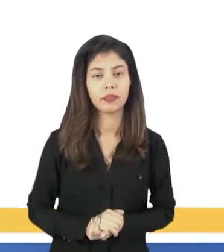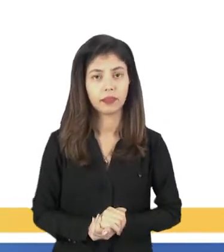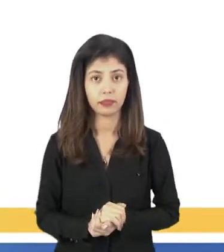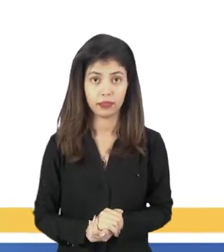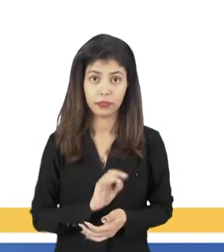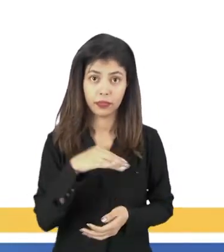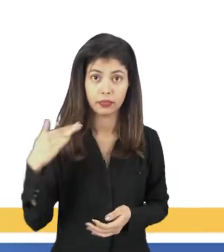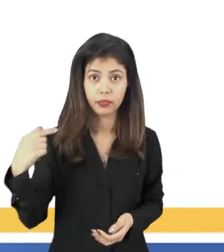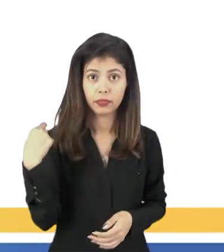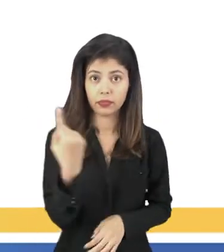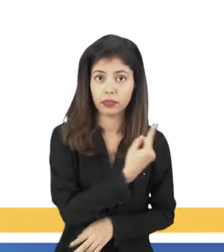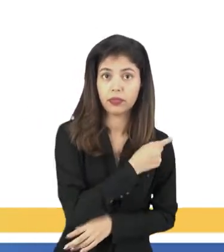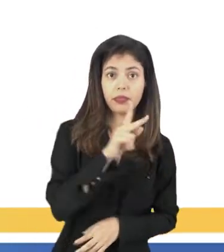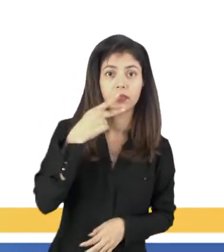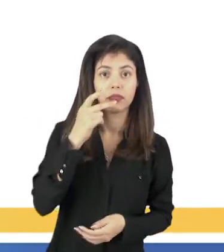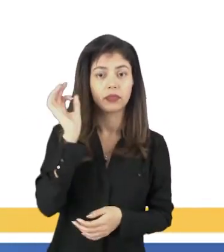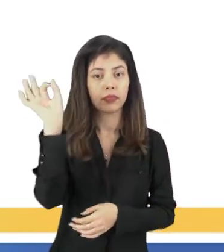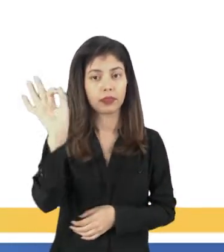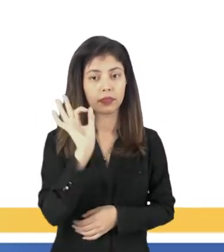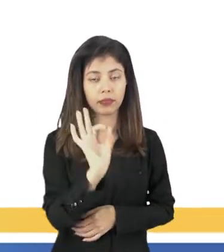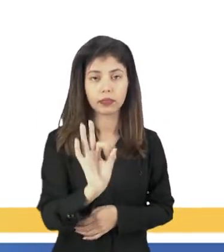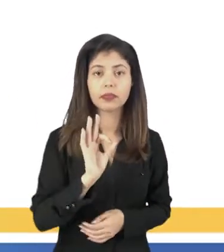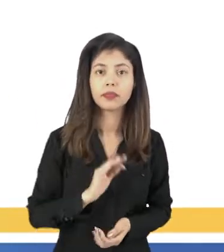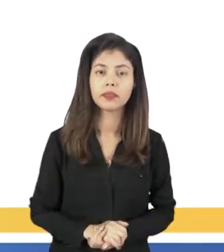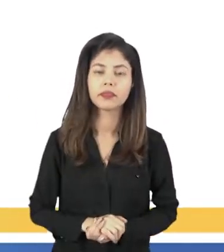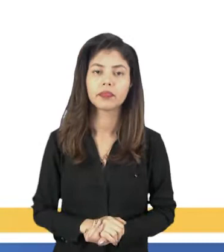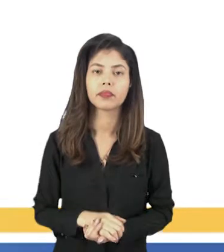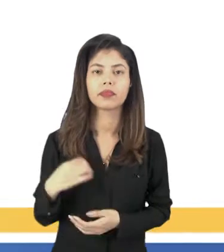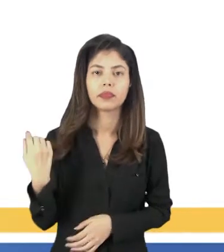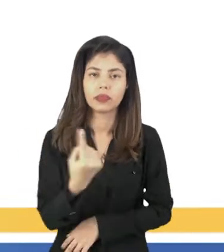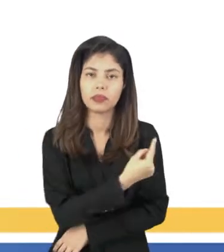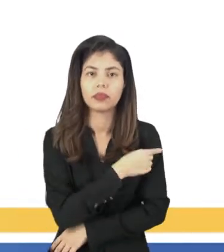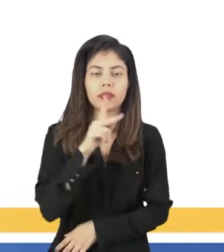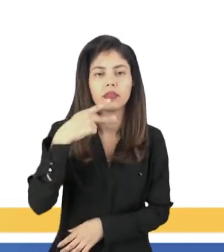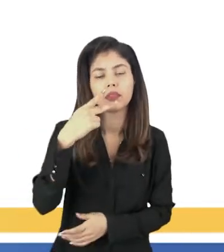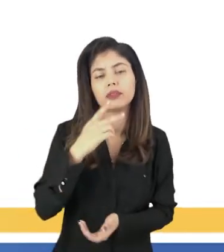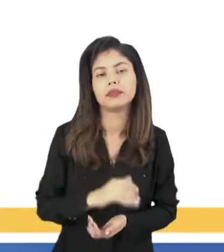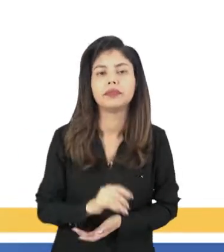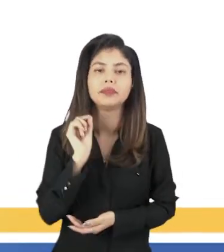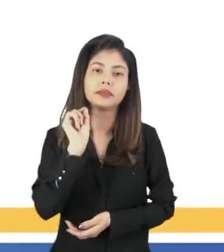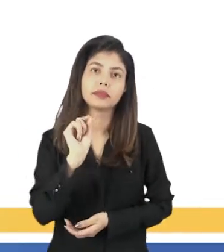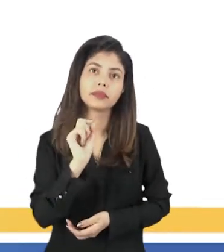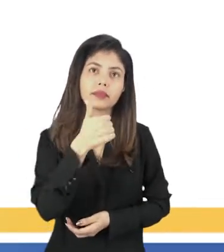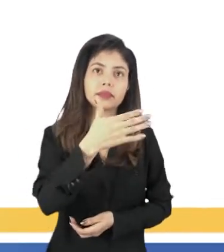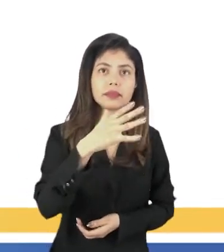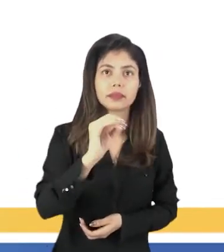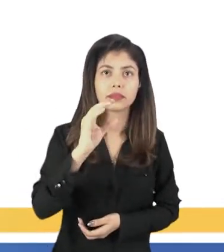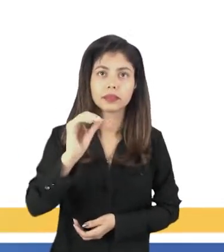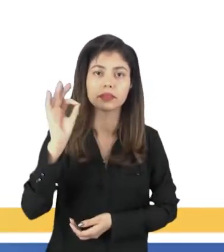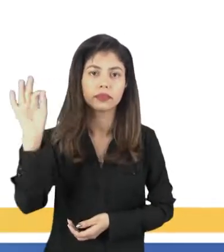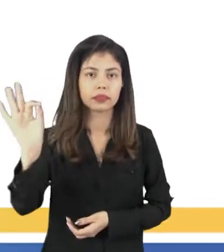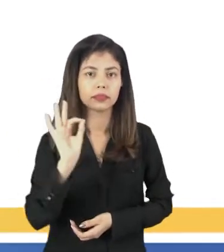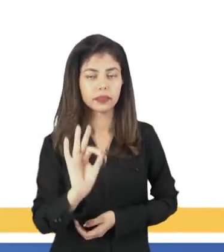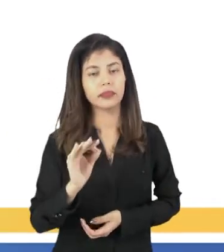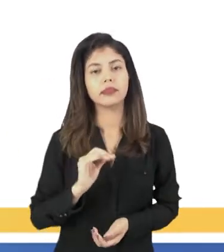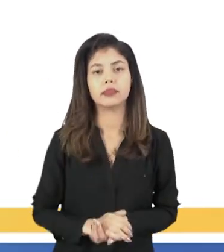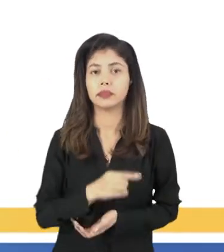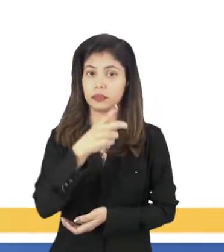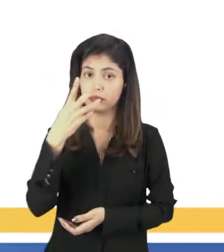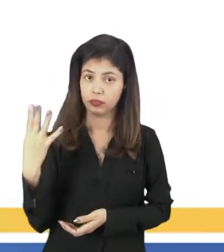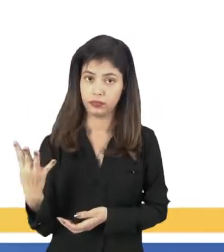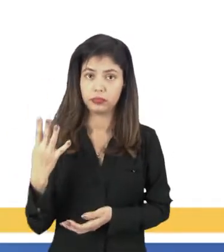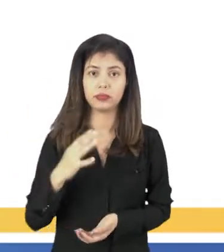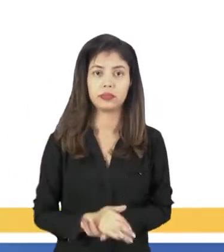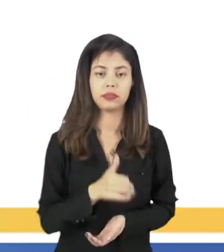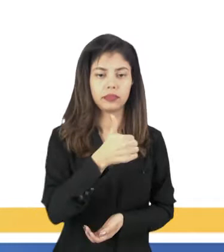né quando nós falamos de porcentagem nós falamos de 100 porcento de uma